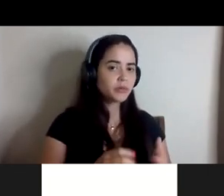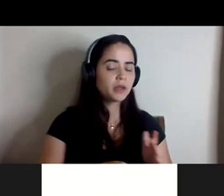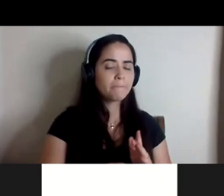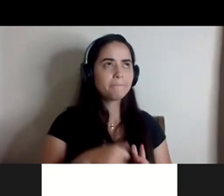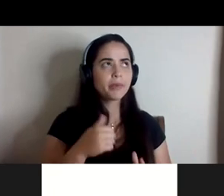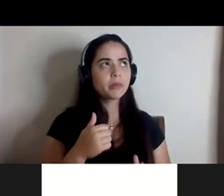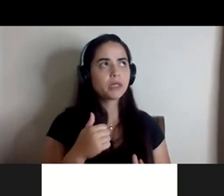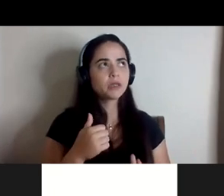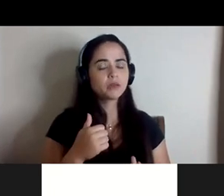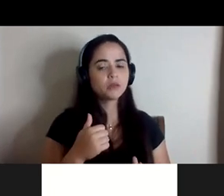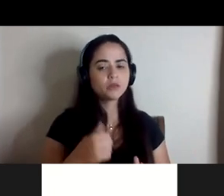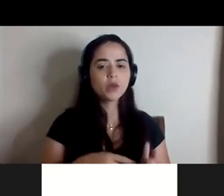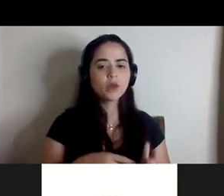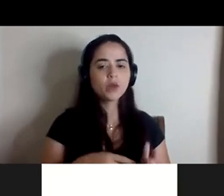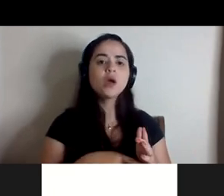meu